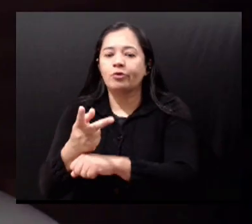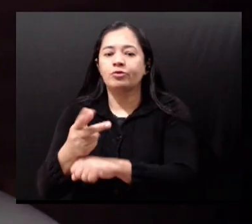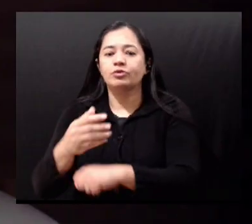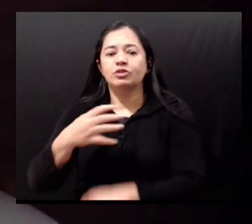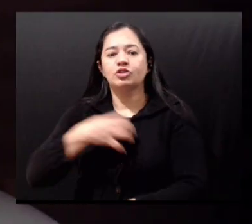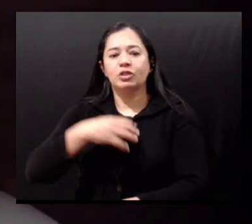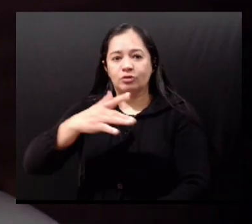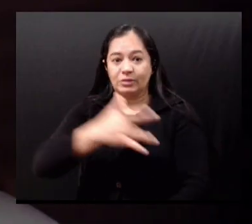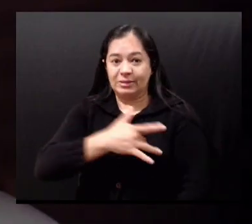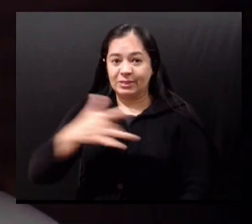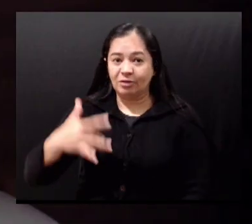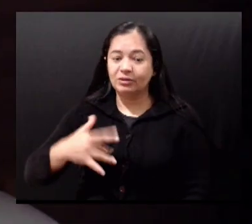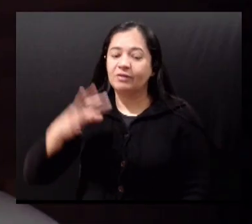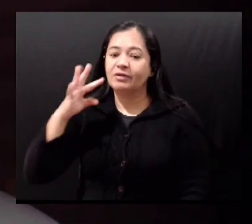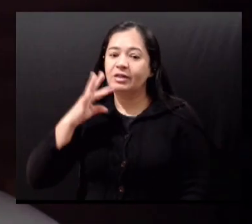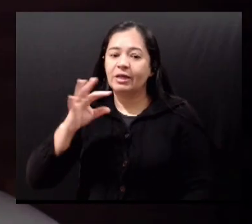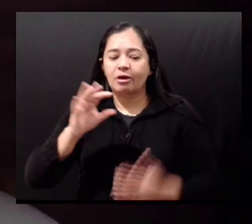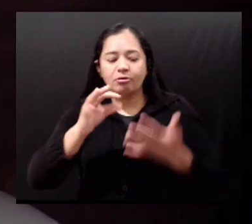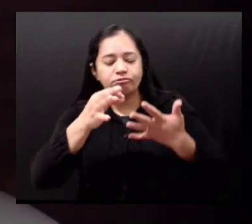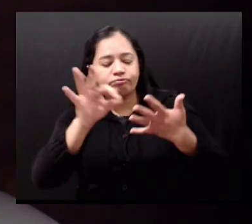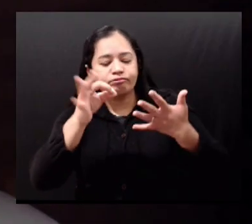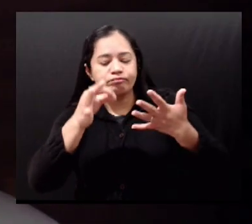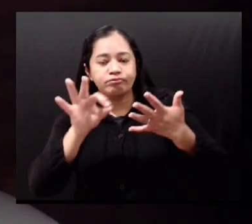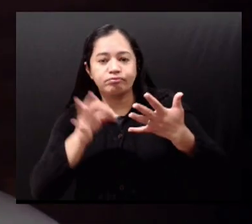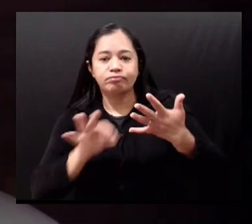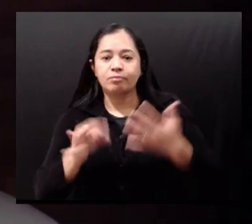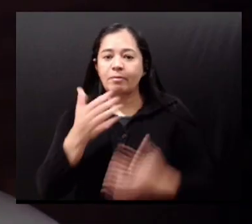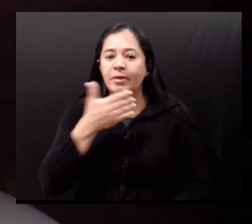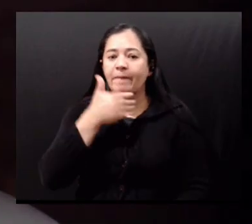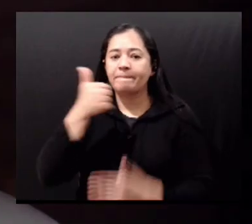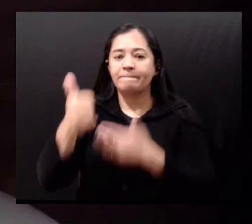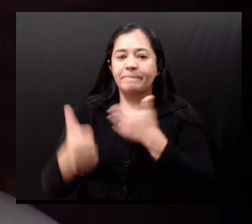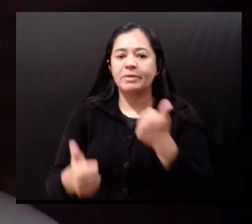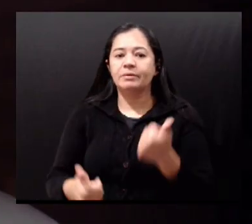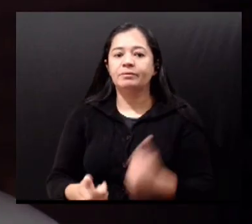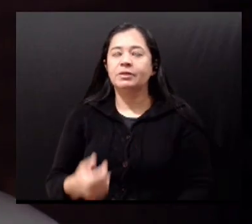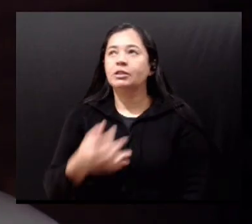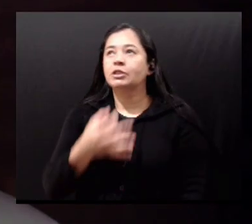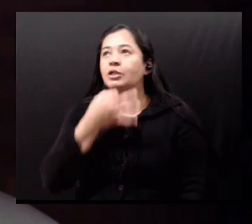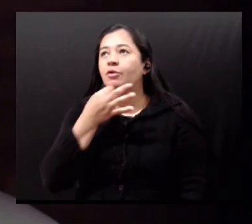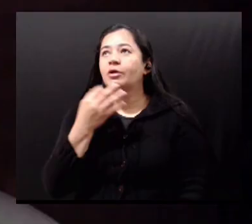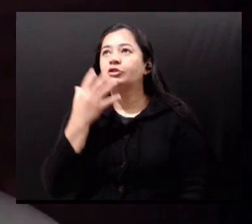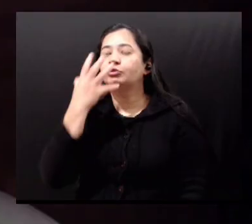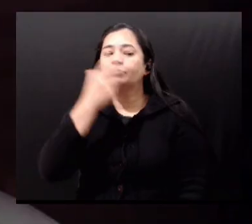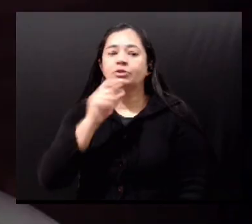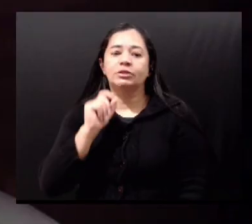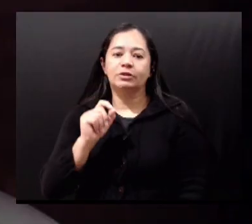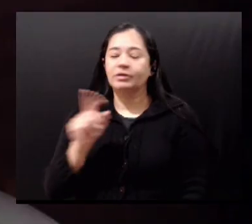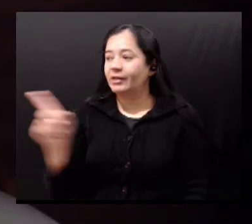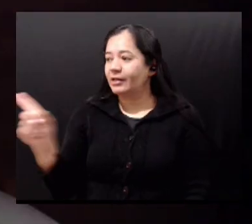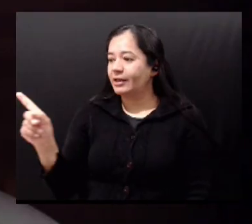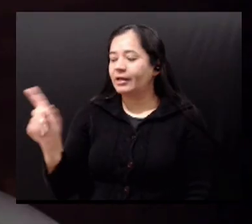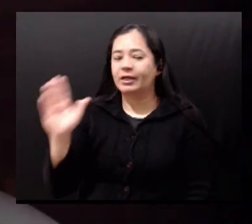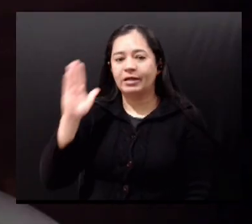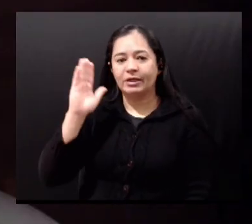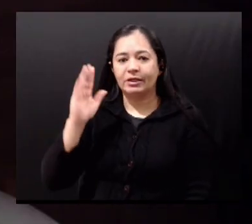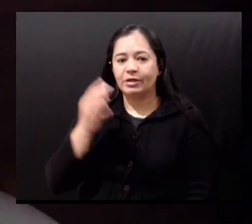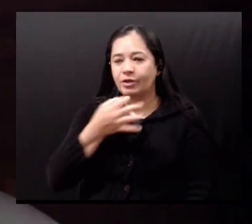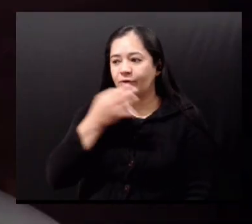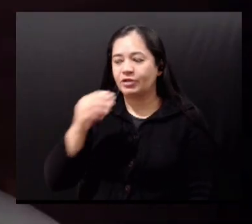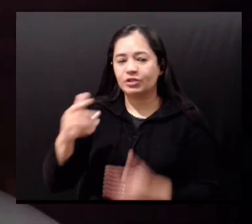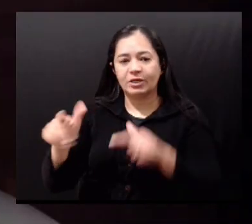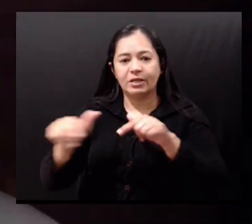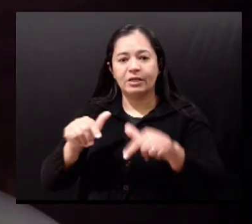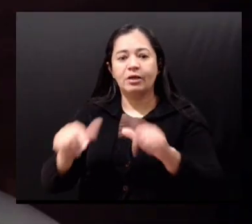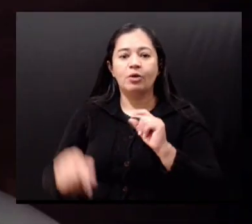corrigir isso, para melhorar. Uma coisa que eu acho belíssima, que eu acho que a Giovana deve trabalhar muito por ser neuropsicopedagoga,